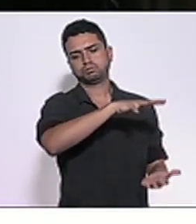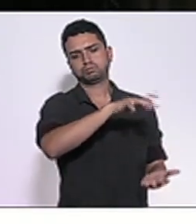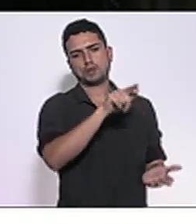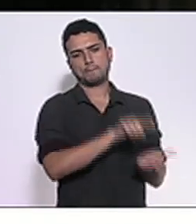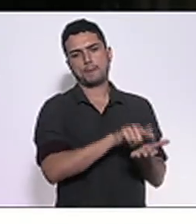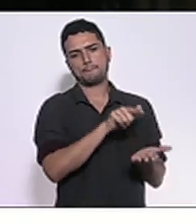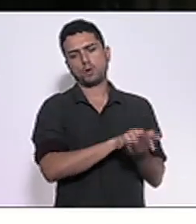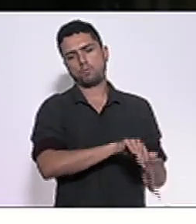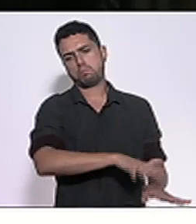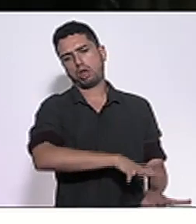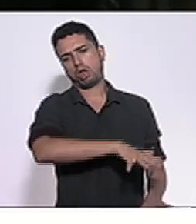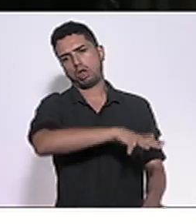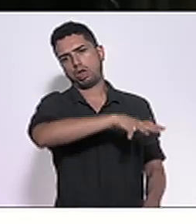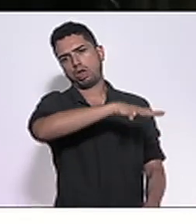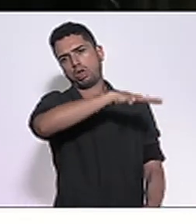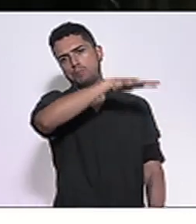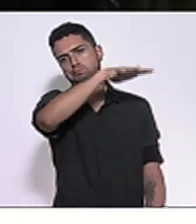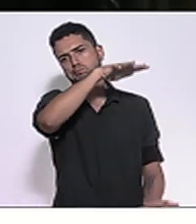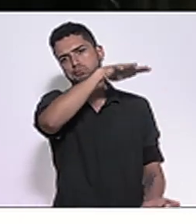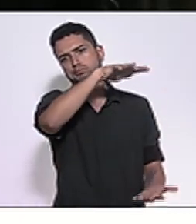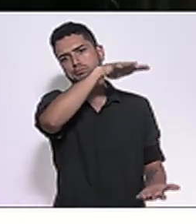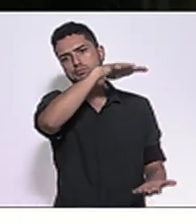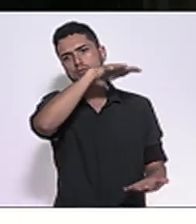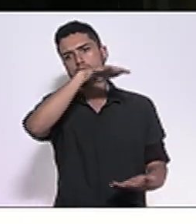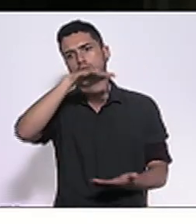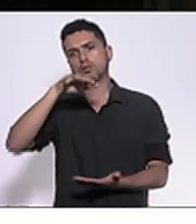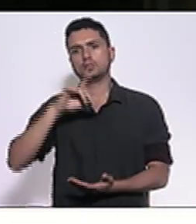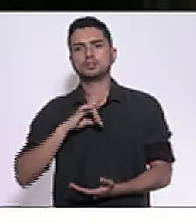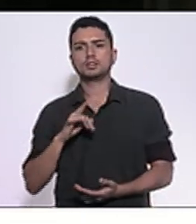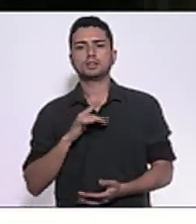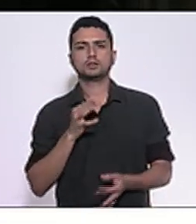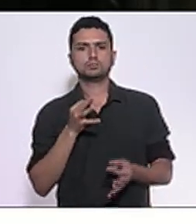de um monte de sugestões